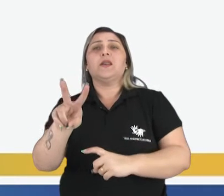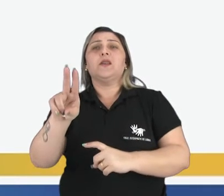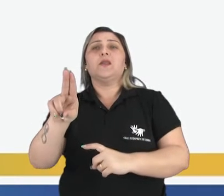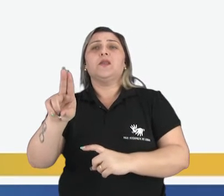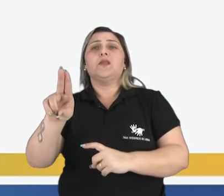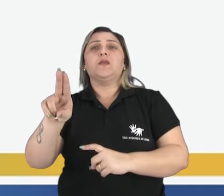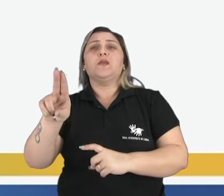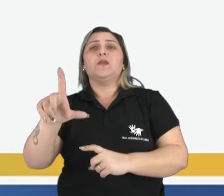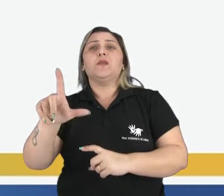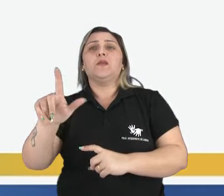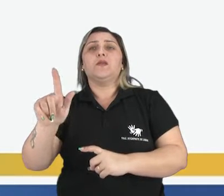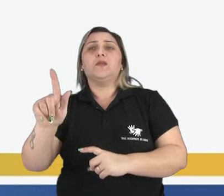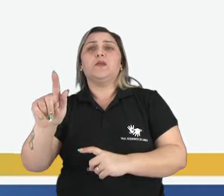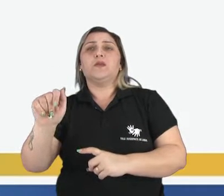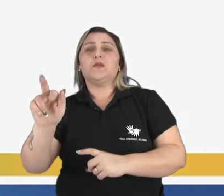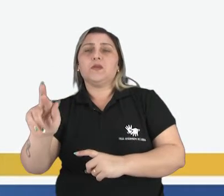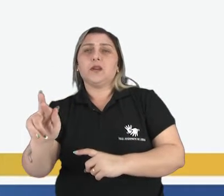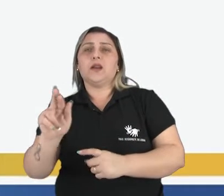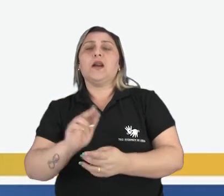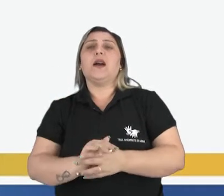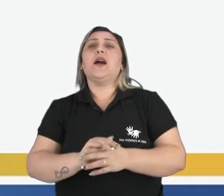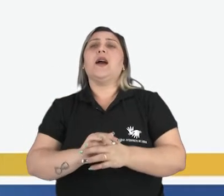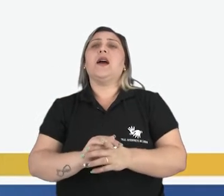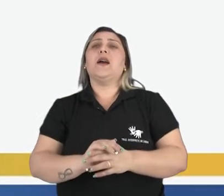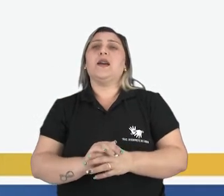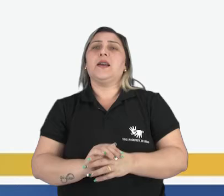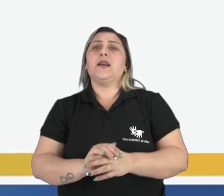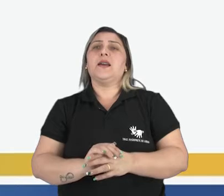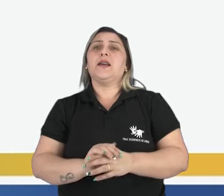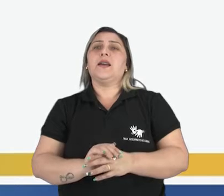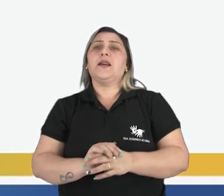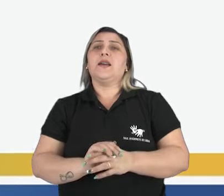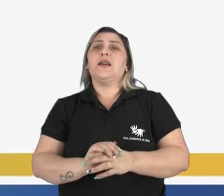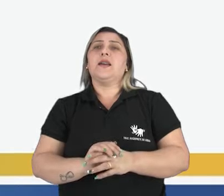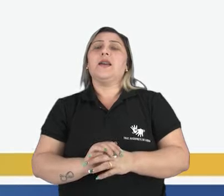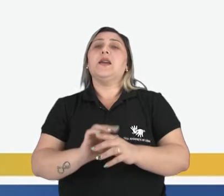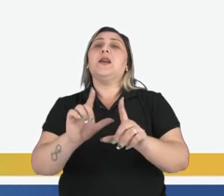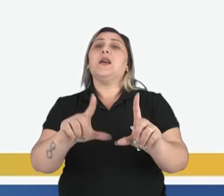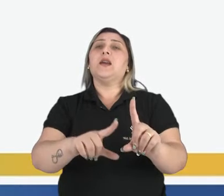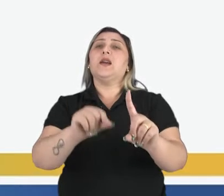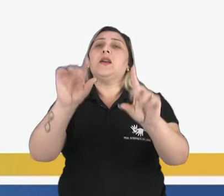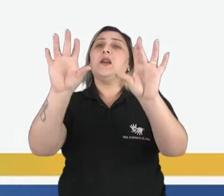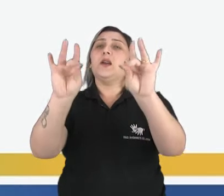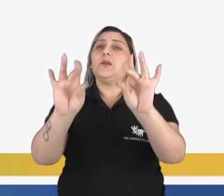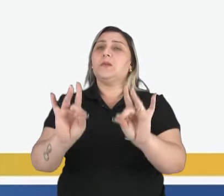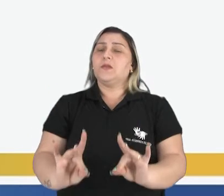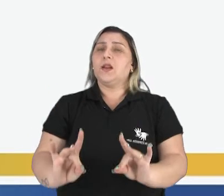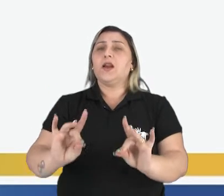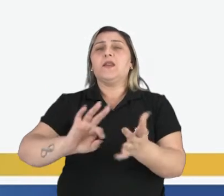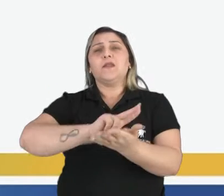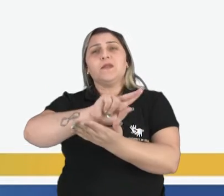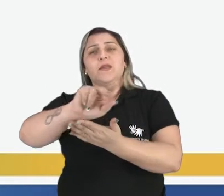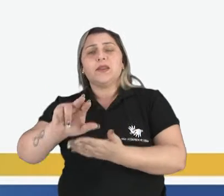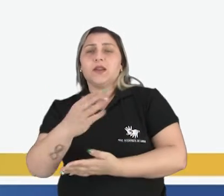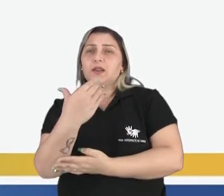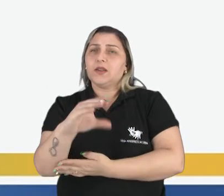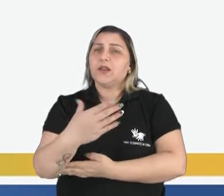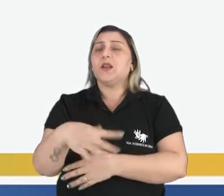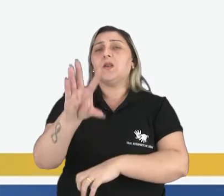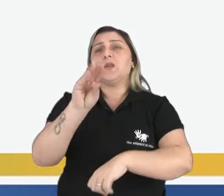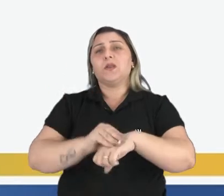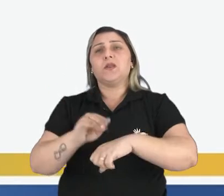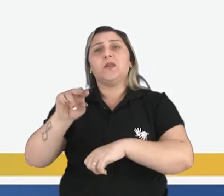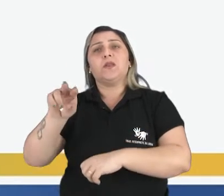vulgar. Conhecimento científico é o privilégio de especialista das diversas áreas de ciência, enquanto que o